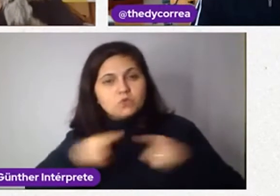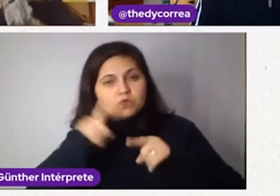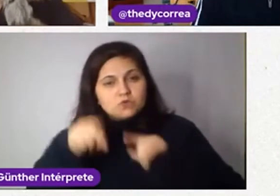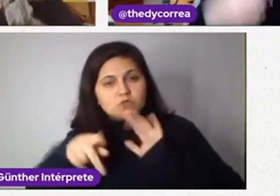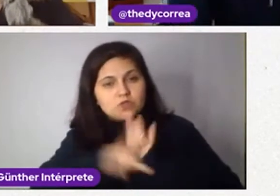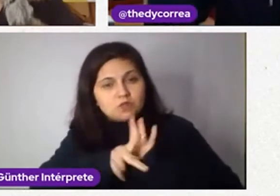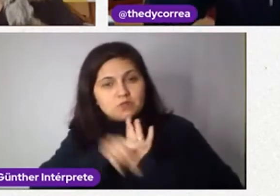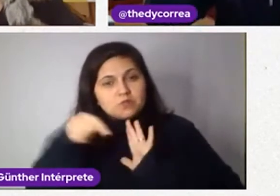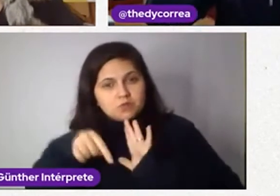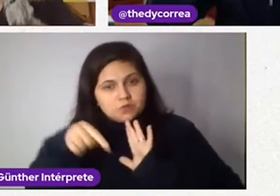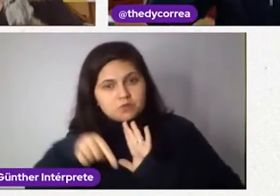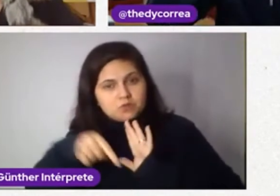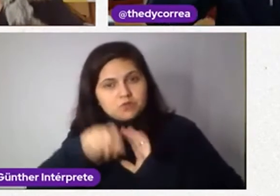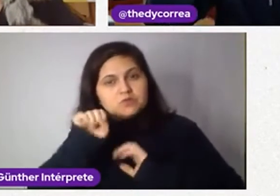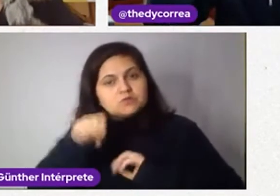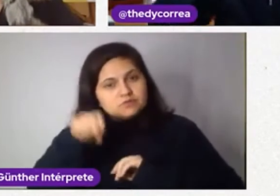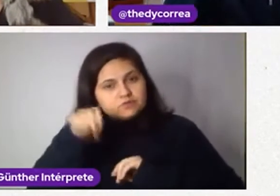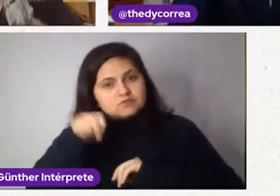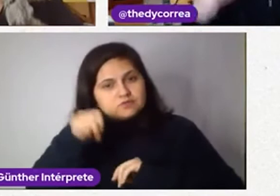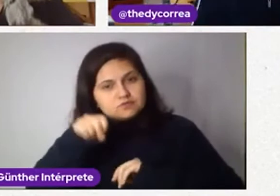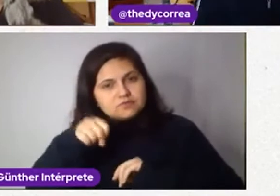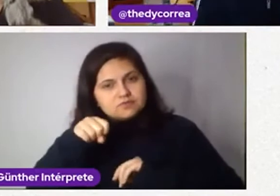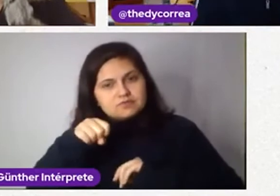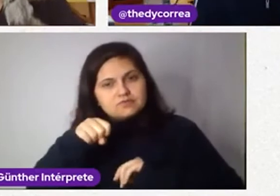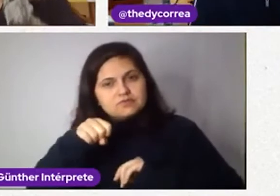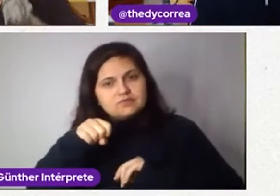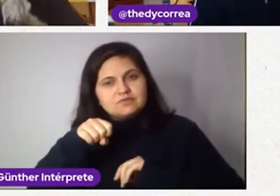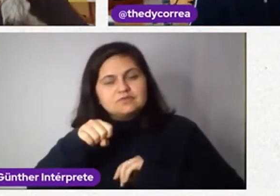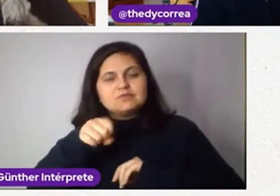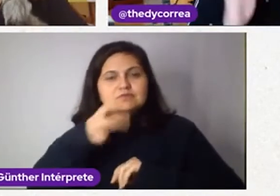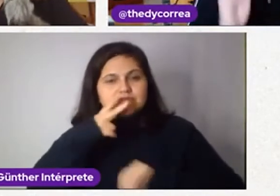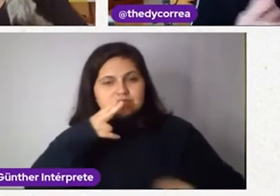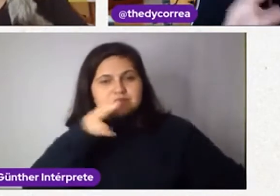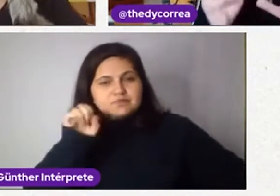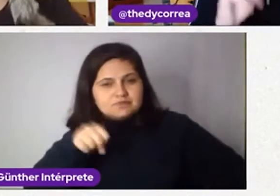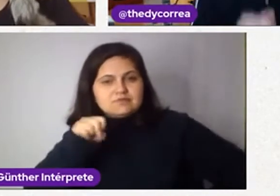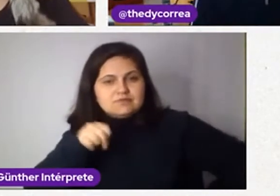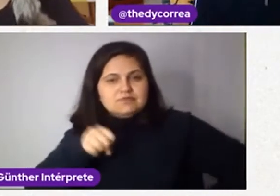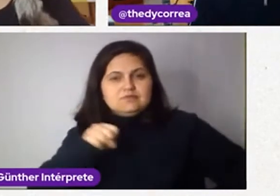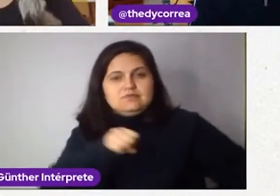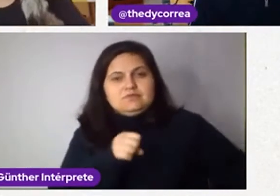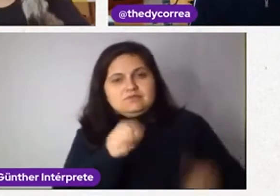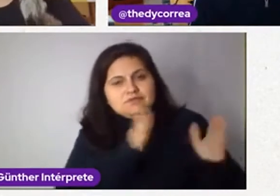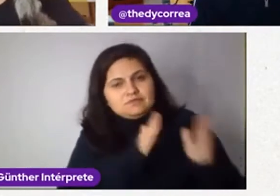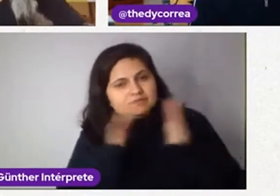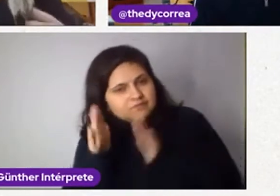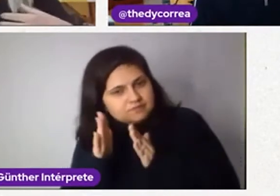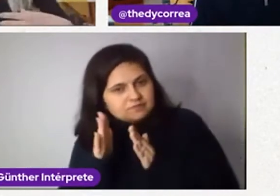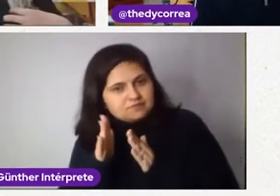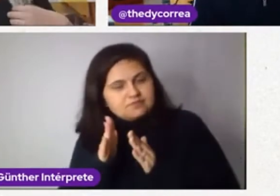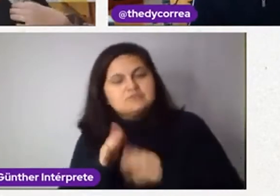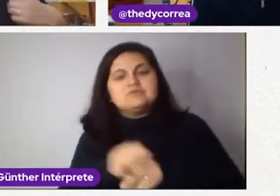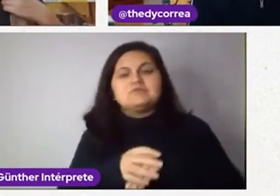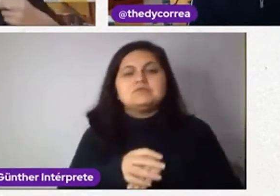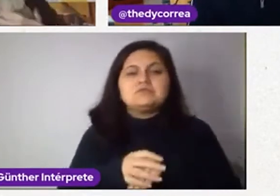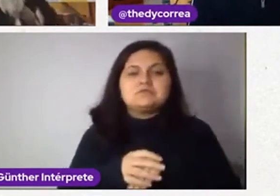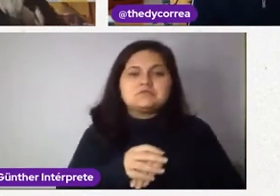daqui. Ele é embaixador de Pelotas de Santa Cruz. Você estava falando com o Silvio. Né?